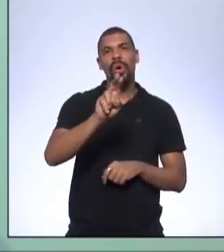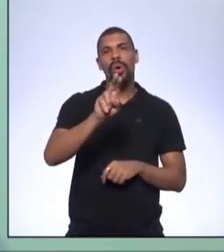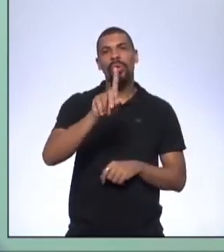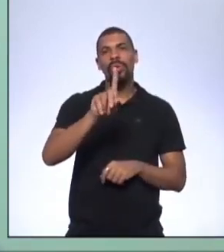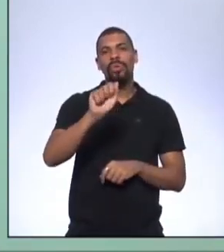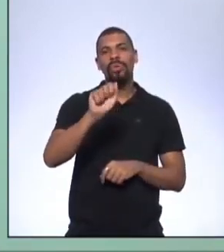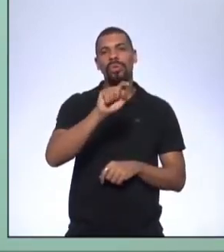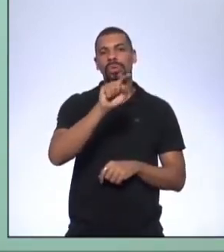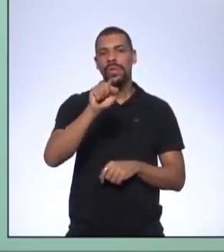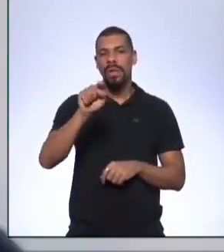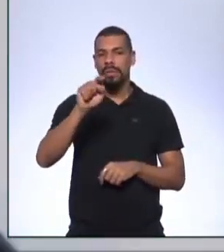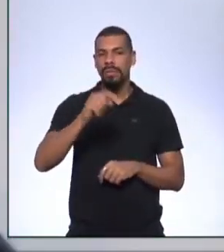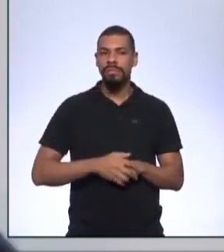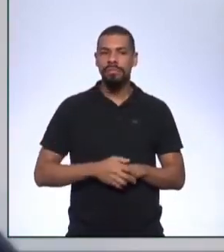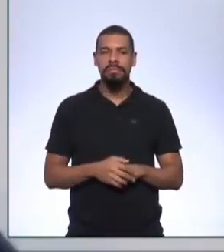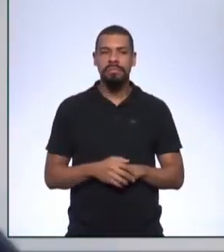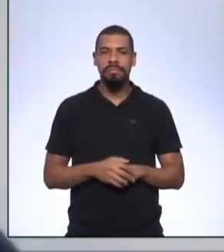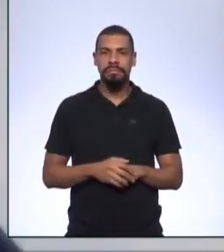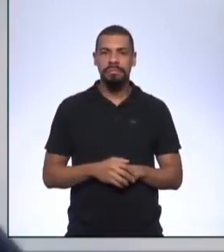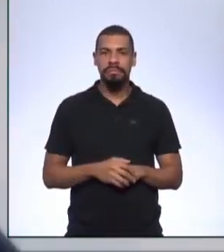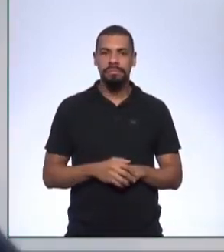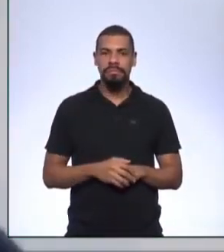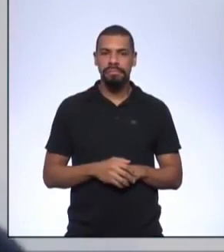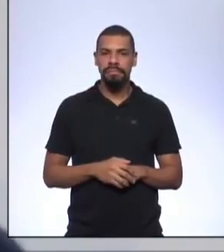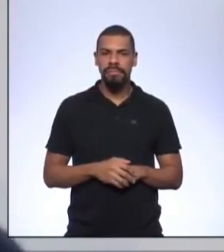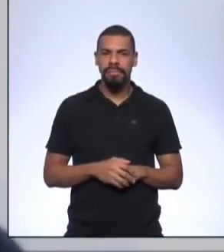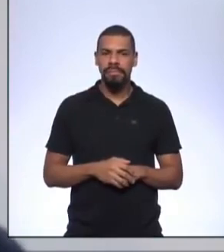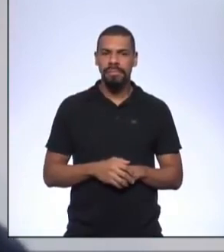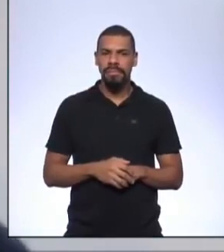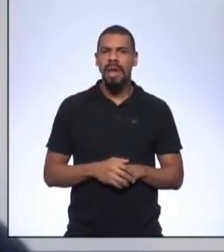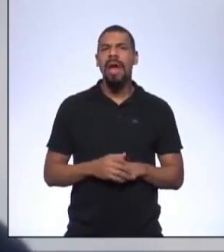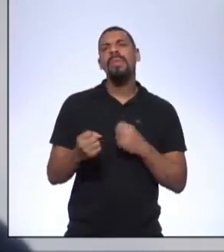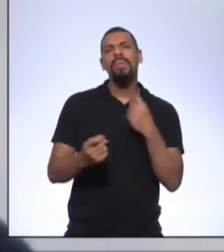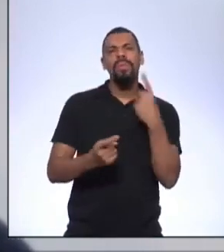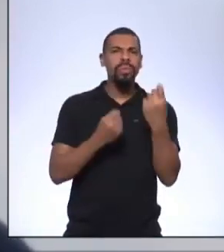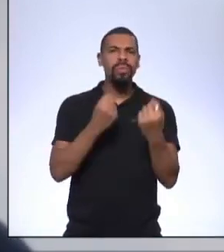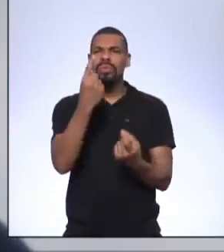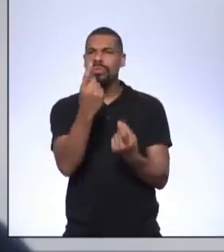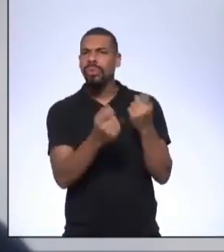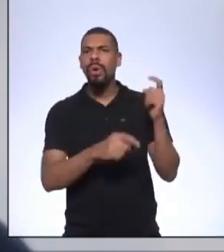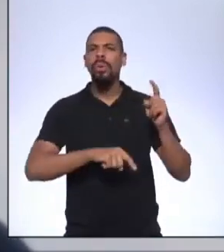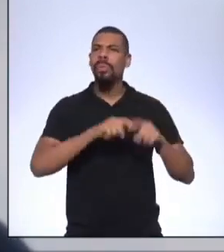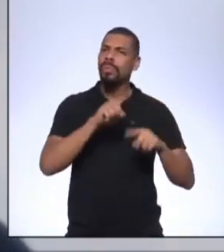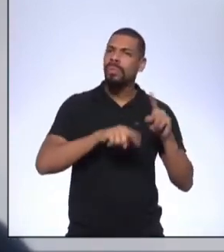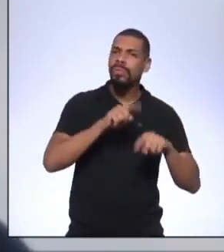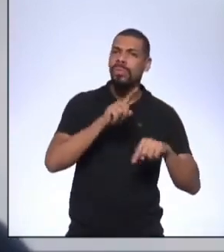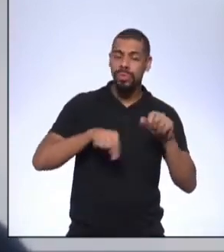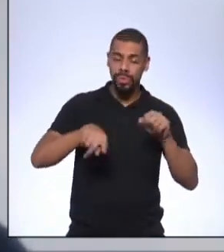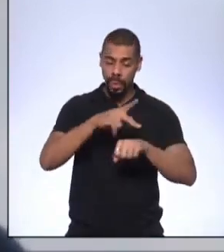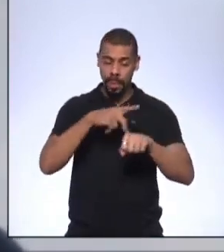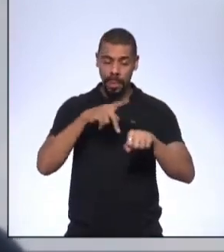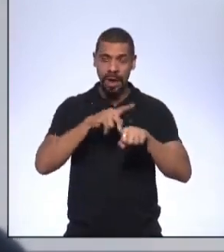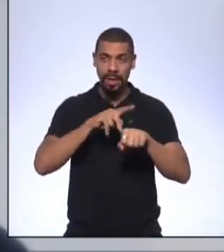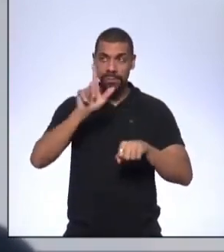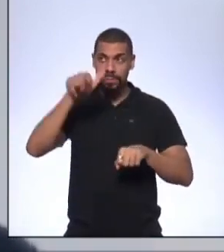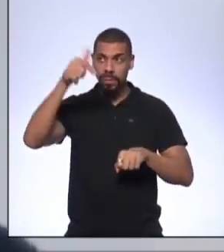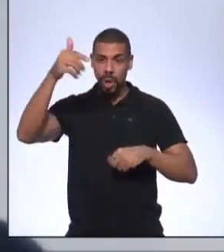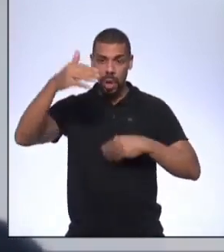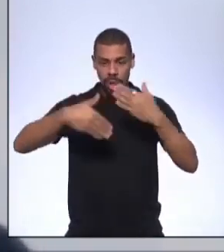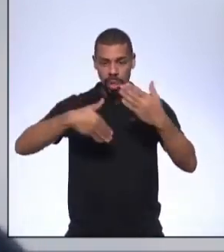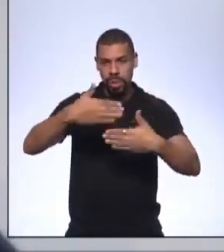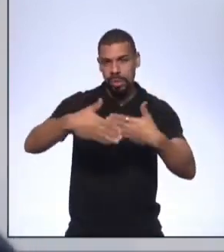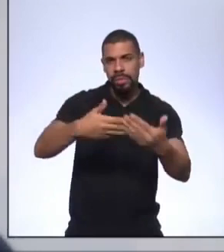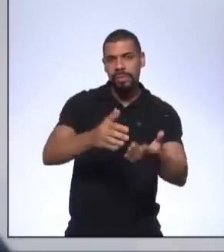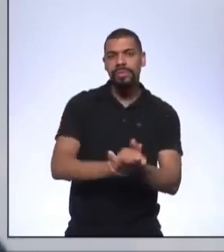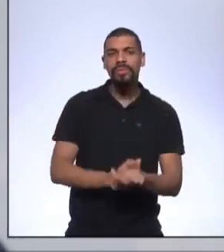seda. Pois é, né? Então, raramente vocês veem esses produtos vindos de um país desenvolvido, né? O Eduardo